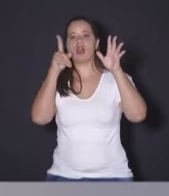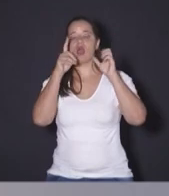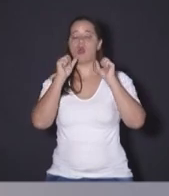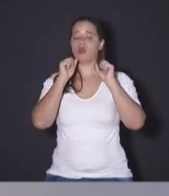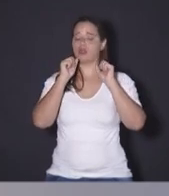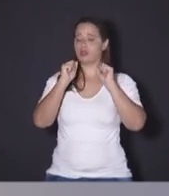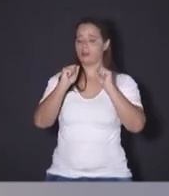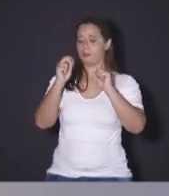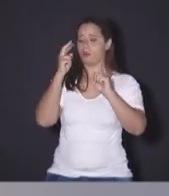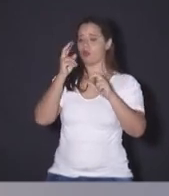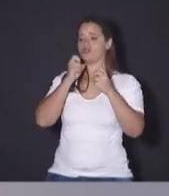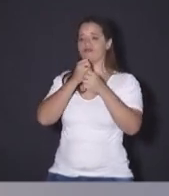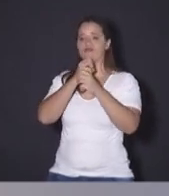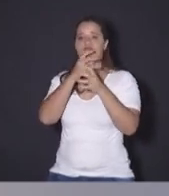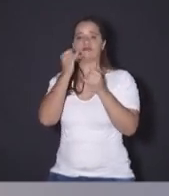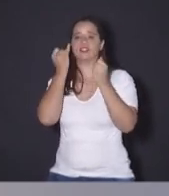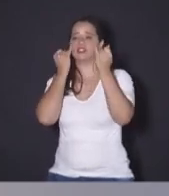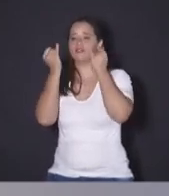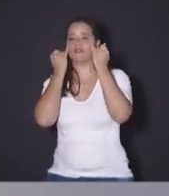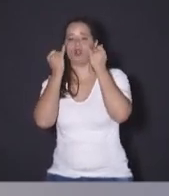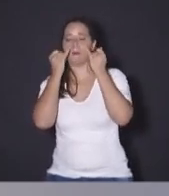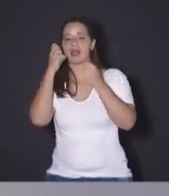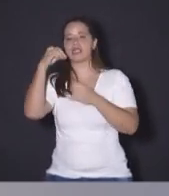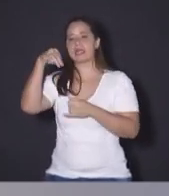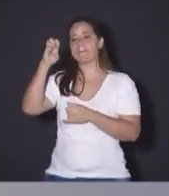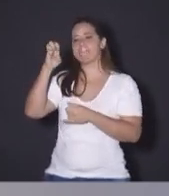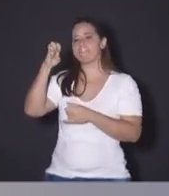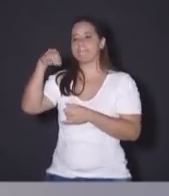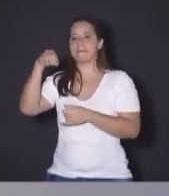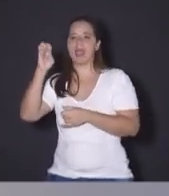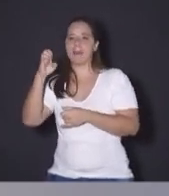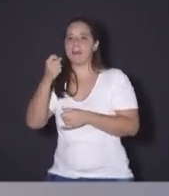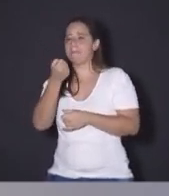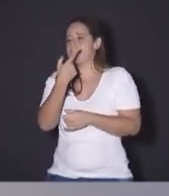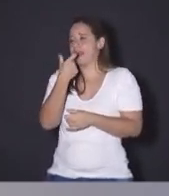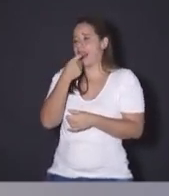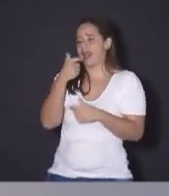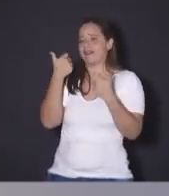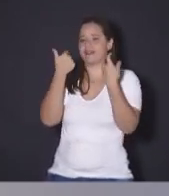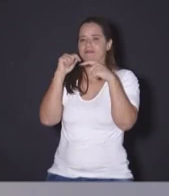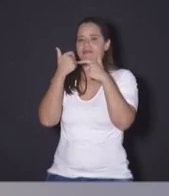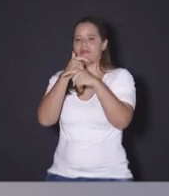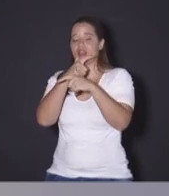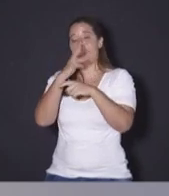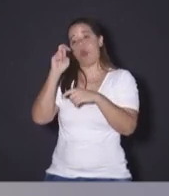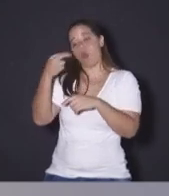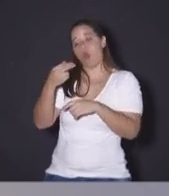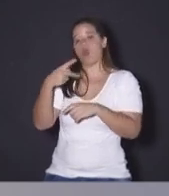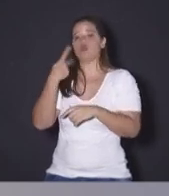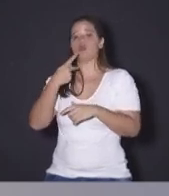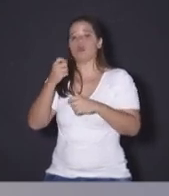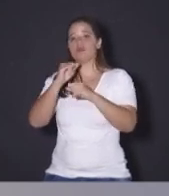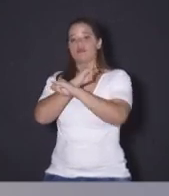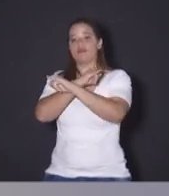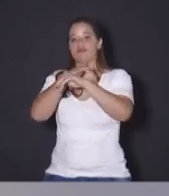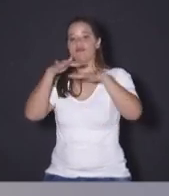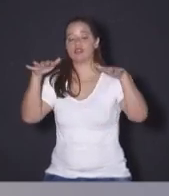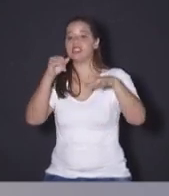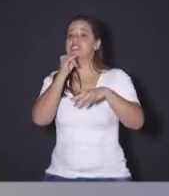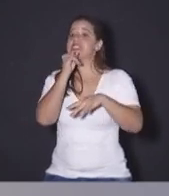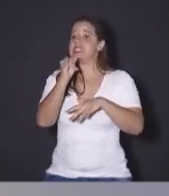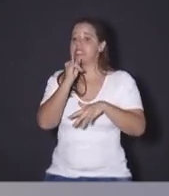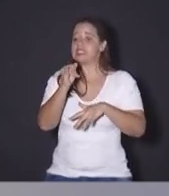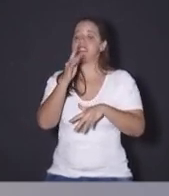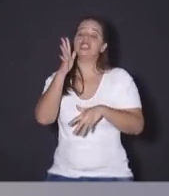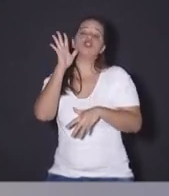potencial viral de um meme qualquer de uma piadinha ou da promoção de um político se eu souber se